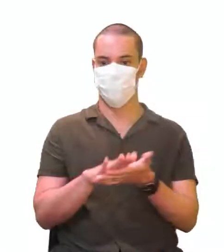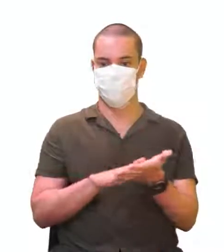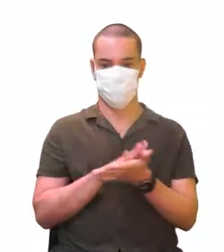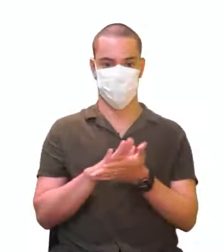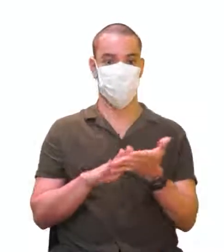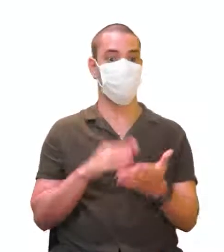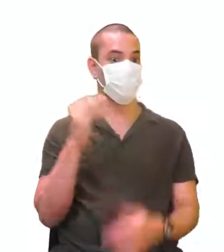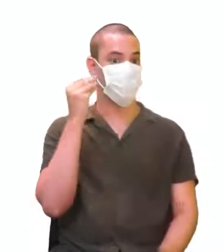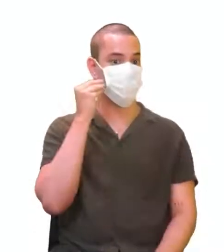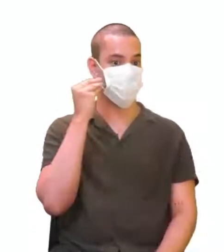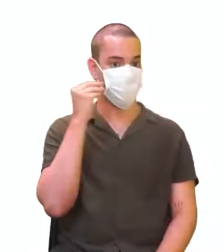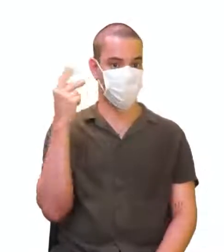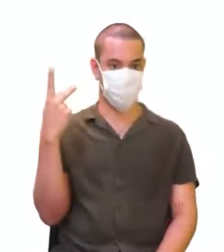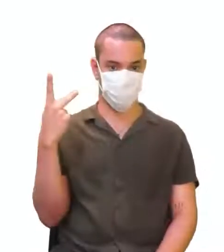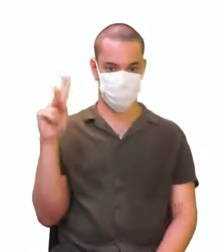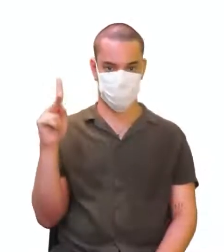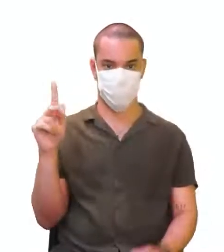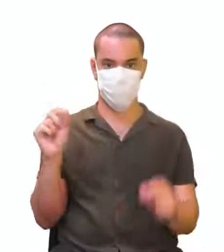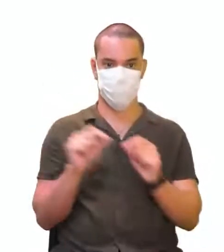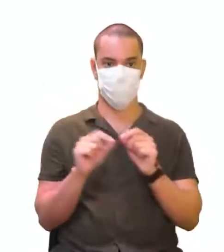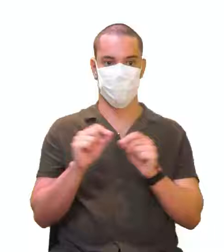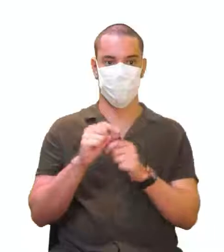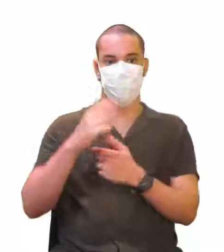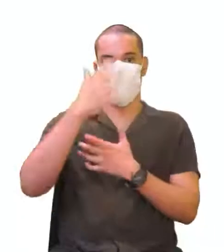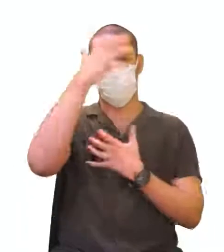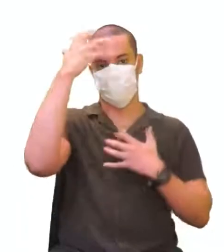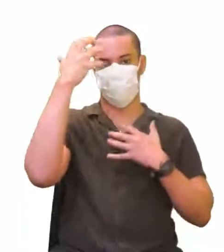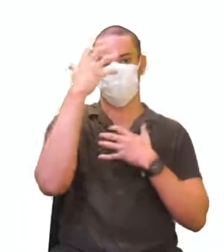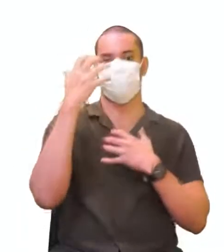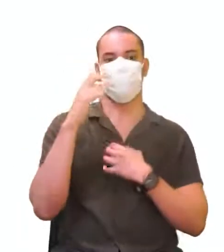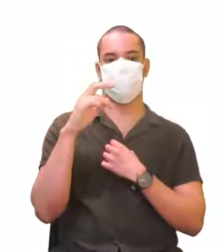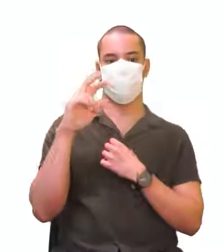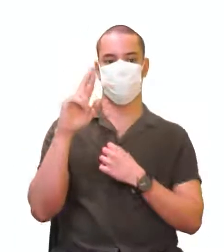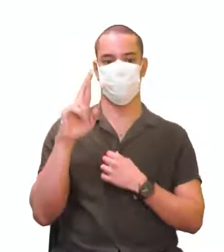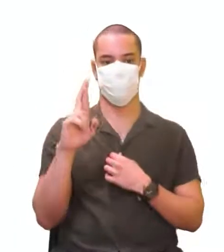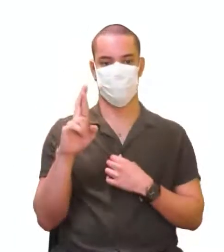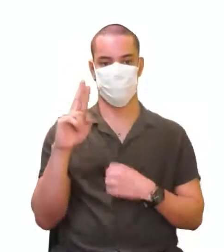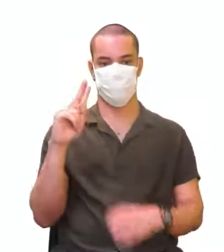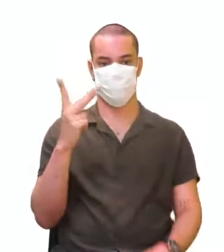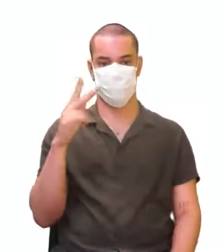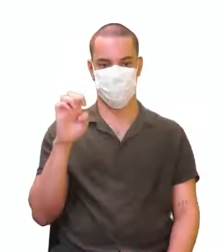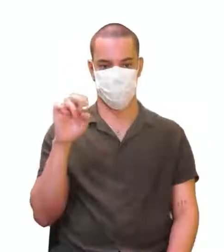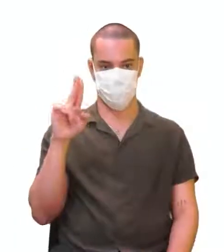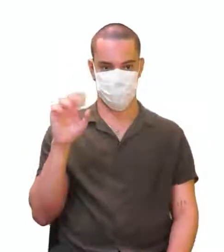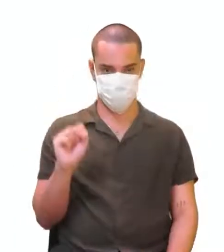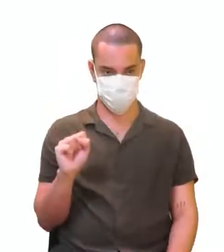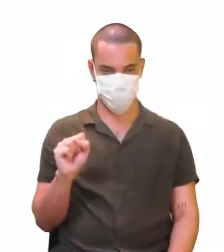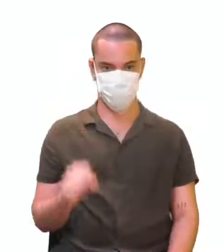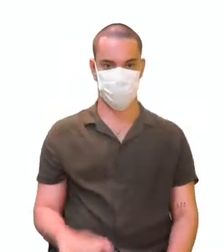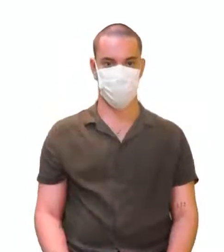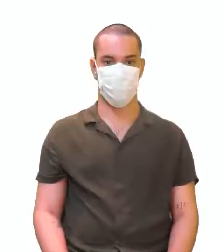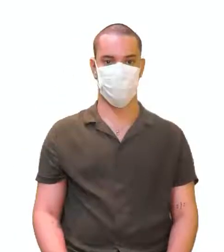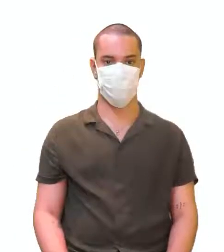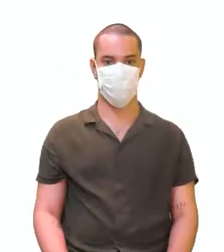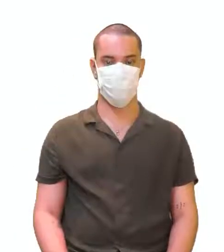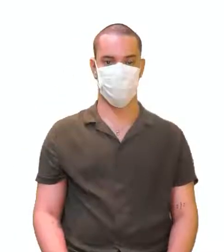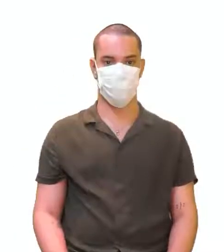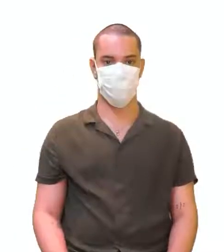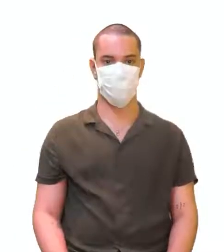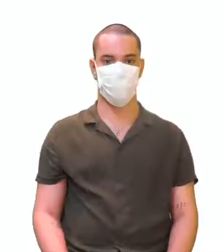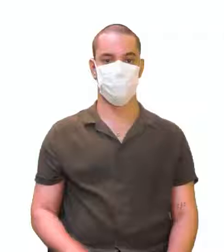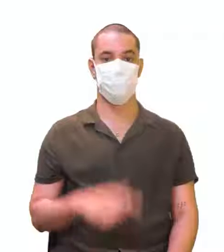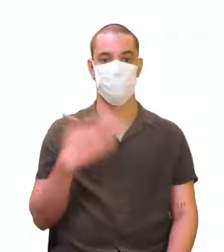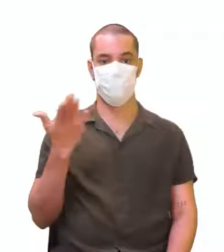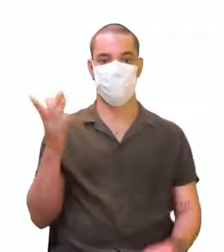lá o experimento dele. O macaquinho rhesus, olha o gênero dele, né? E